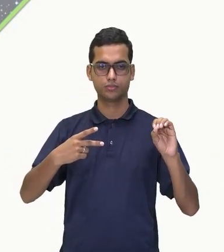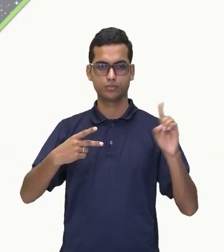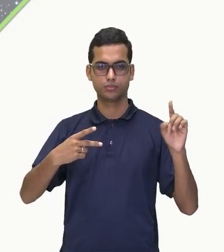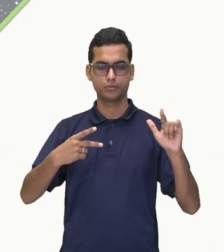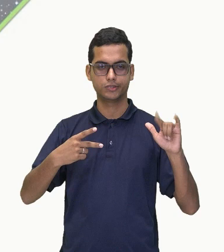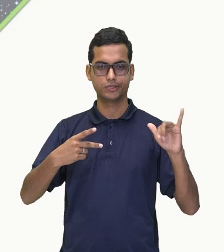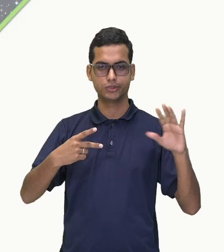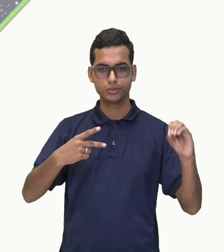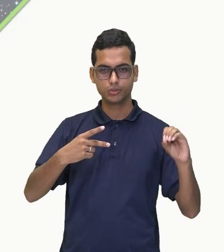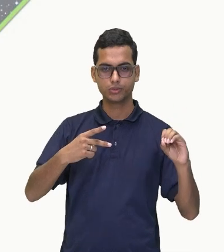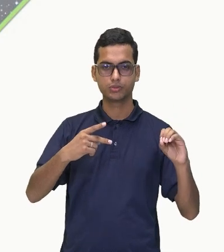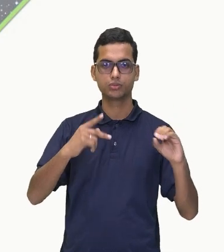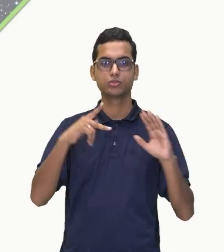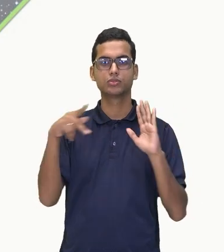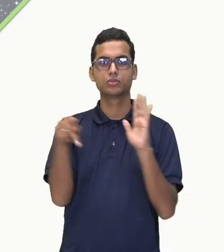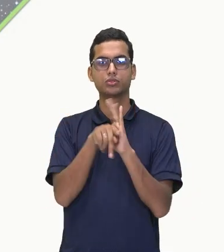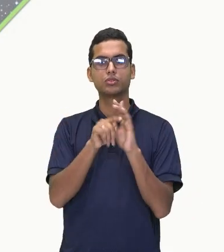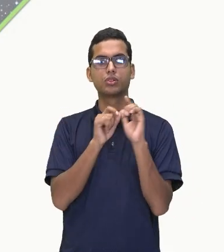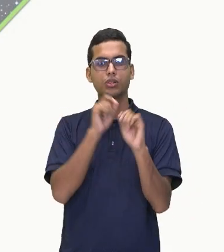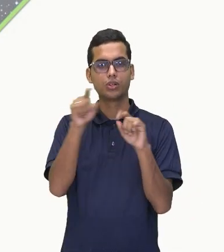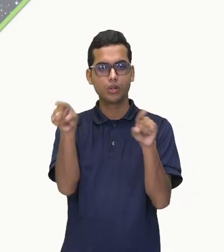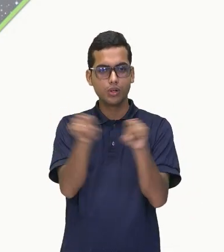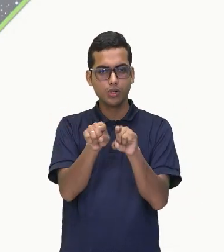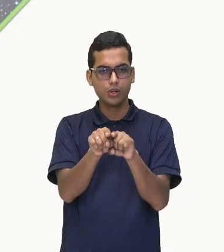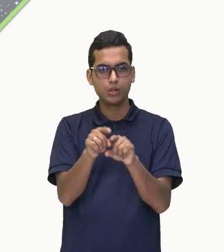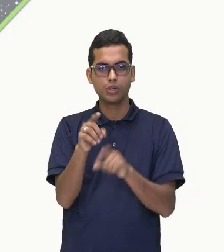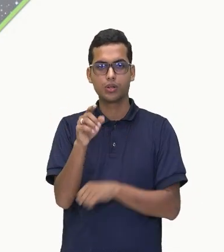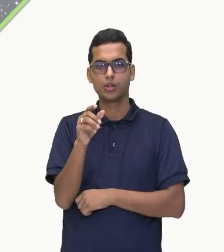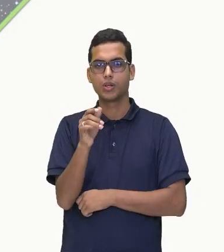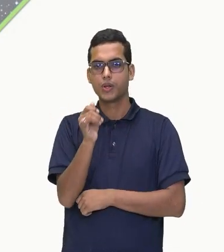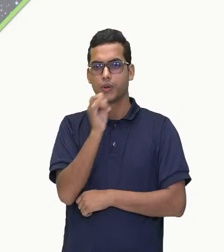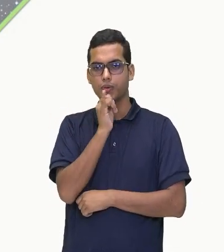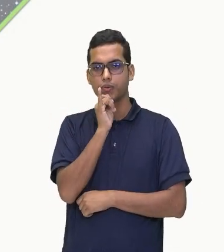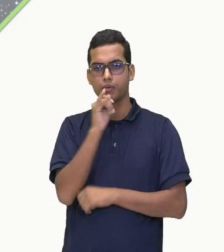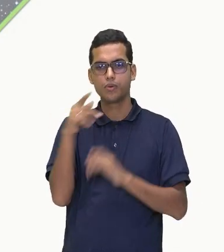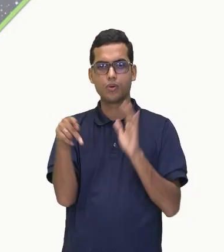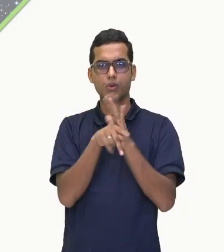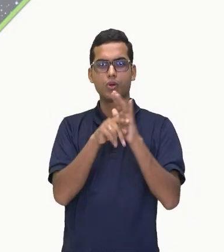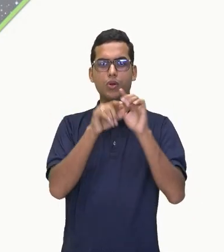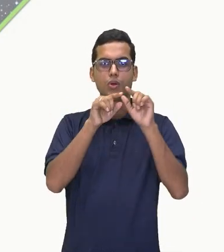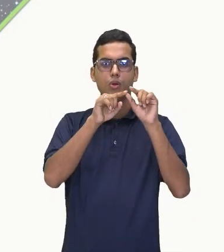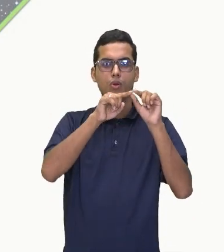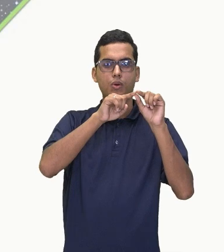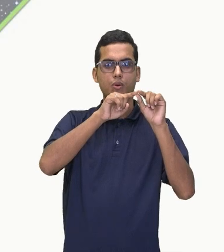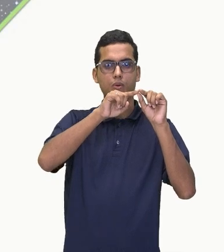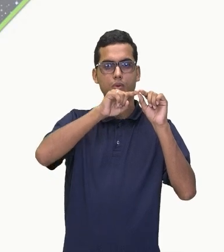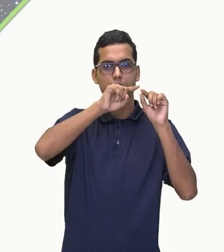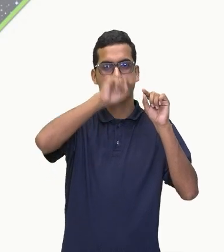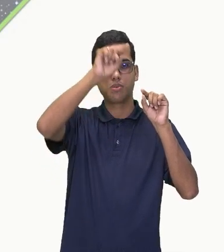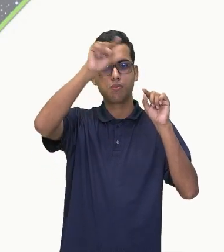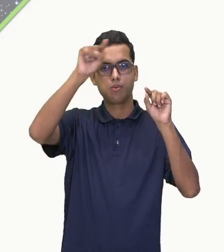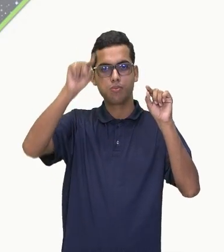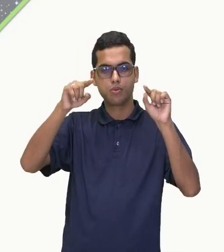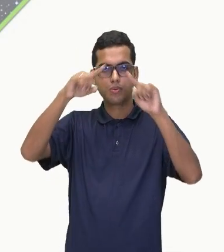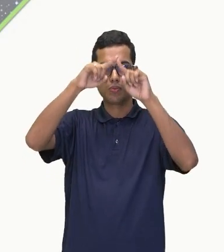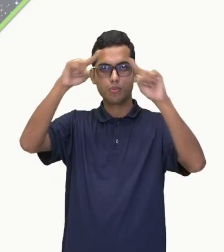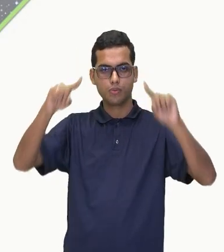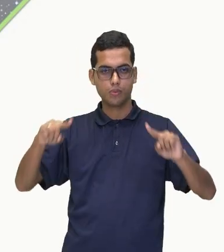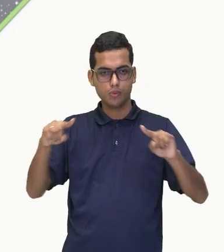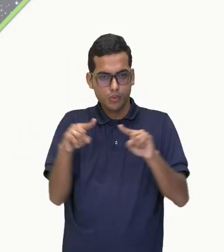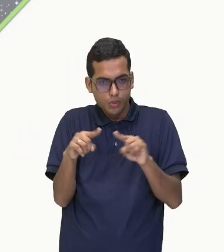uma circunferência, como nós temos aqui, ó. Esses pontos, tudo que envolve aqui nesse